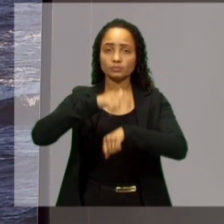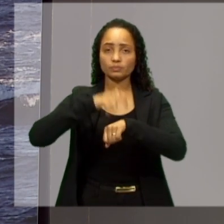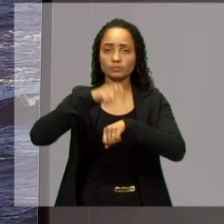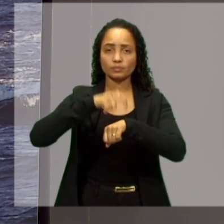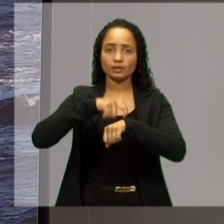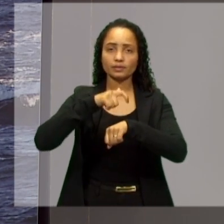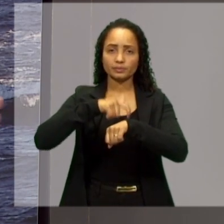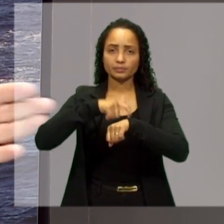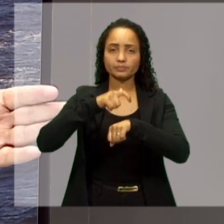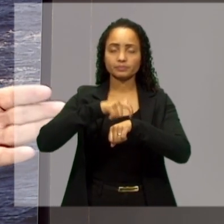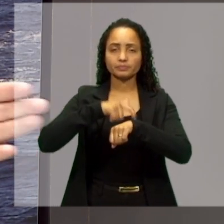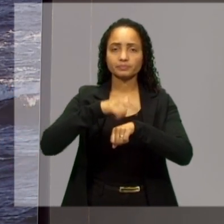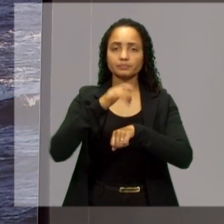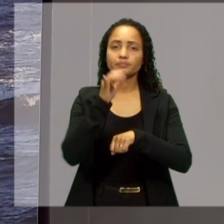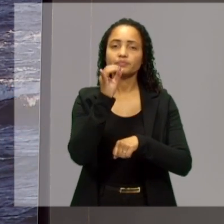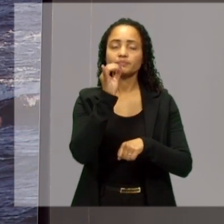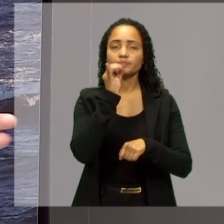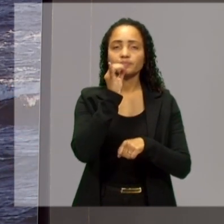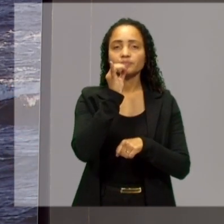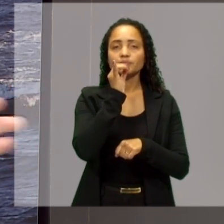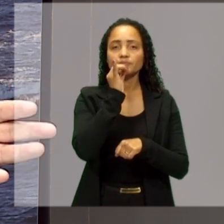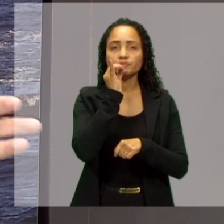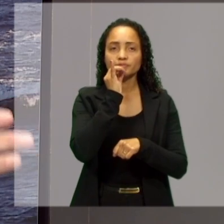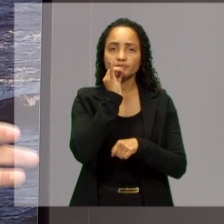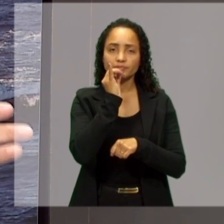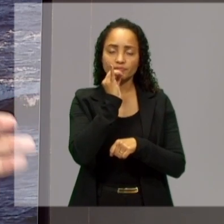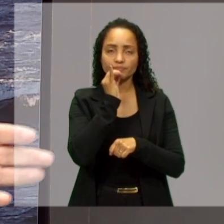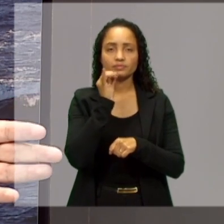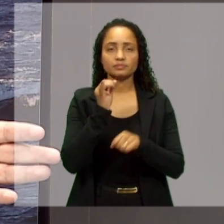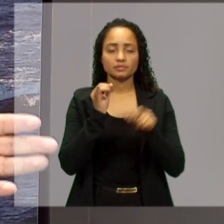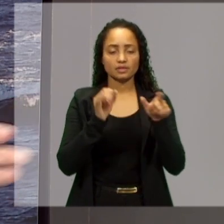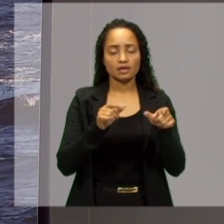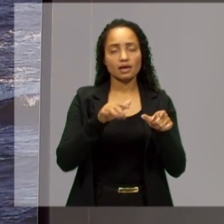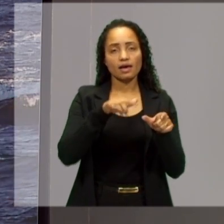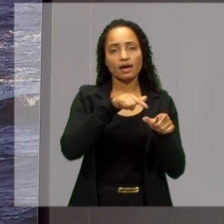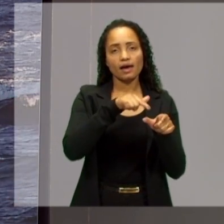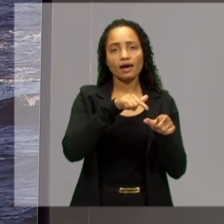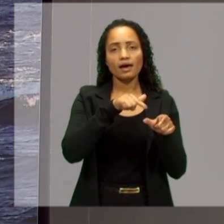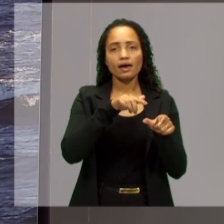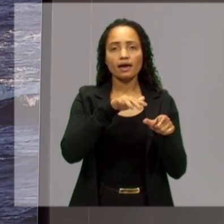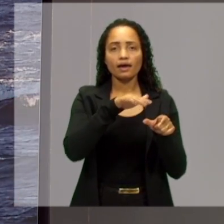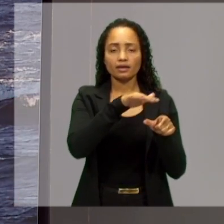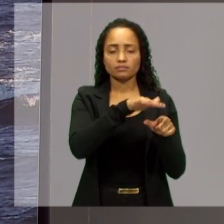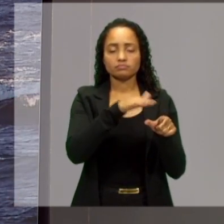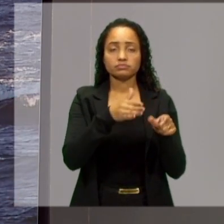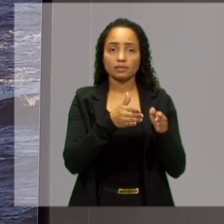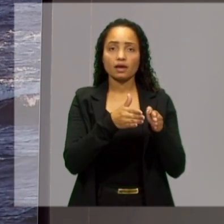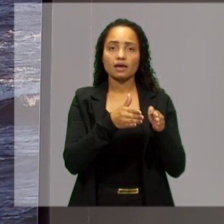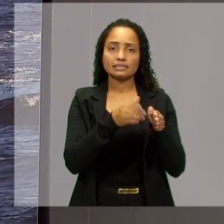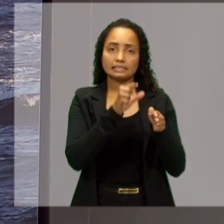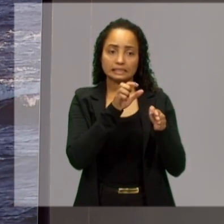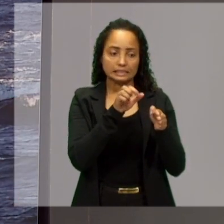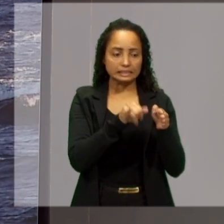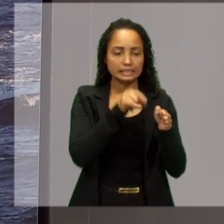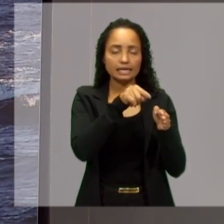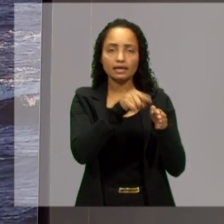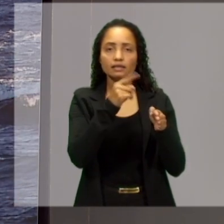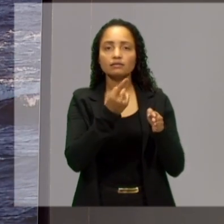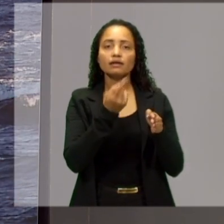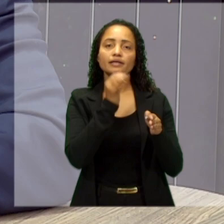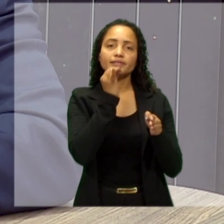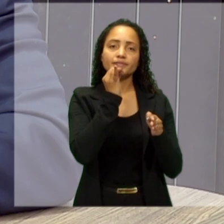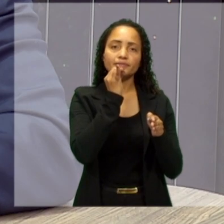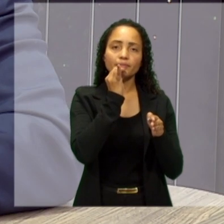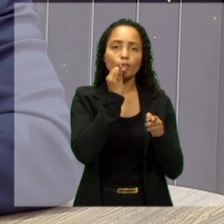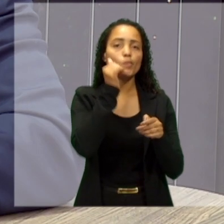digamos assim, essas exceções o rol de exceções, ele é aumentado em função do quê? Por